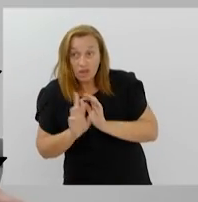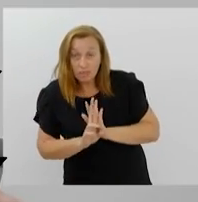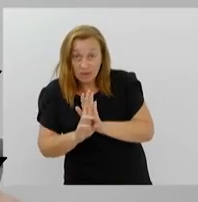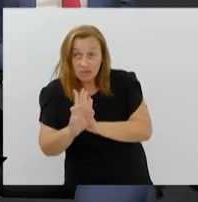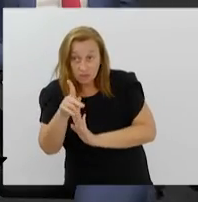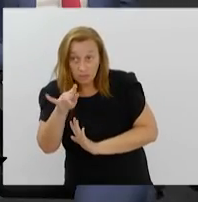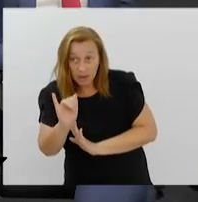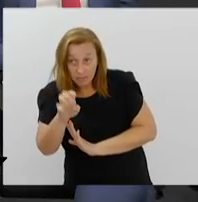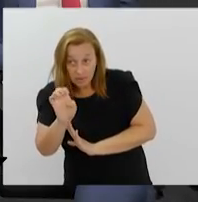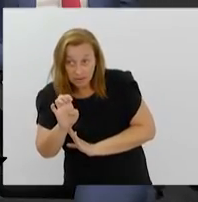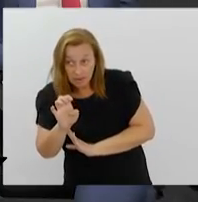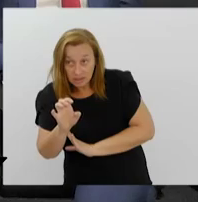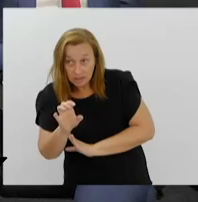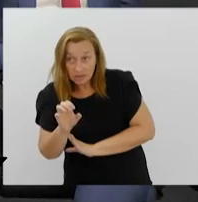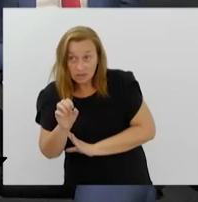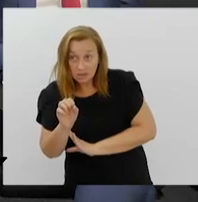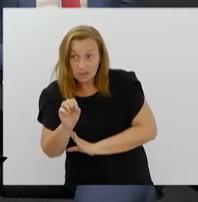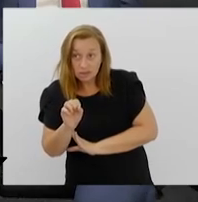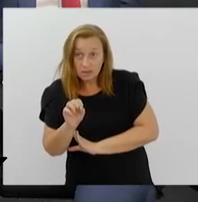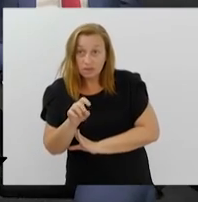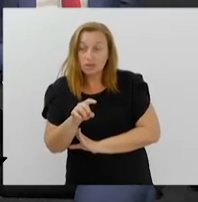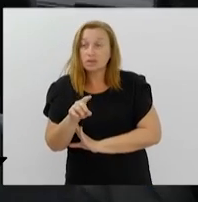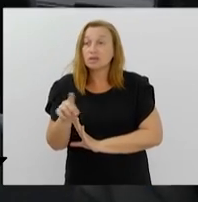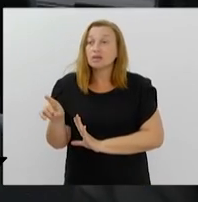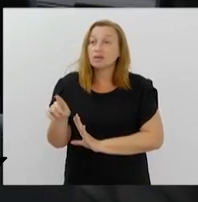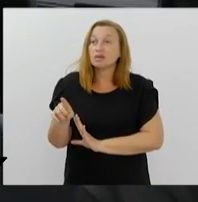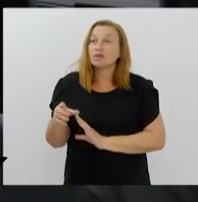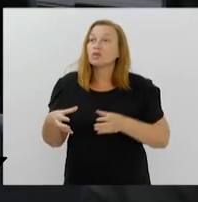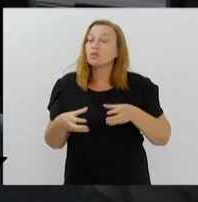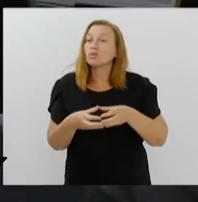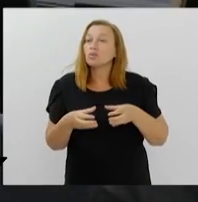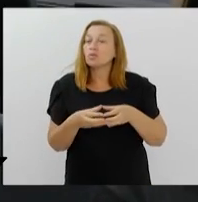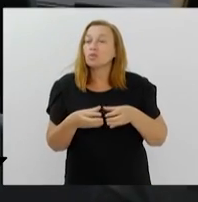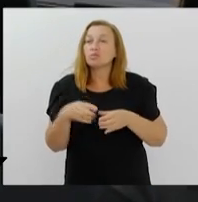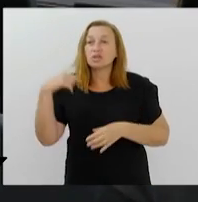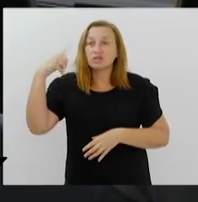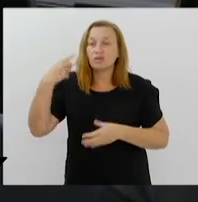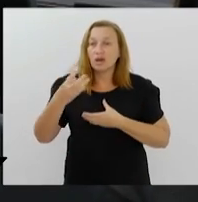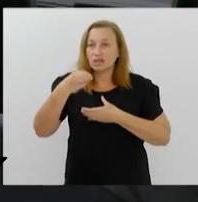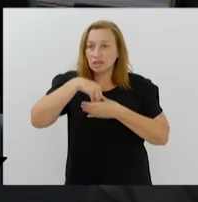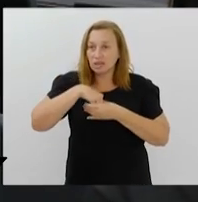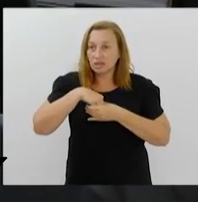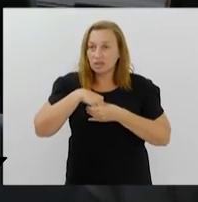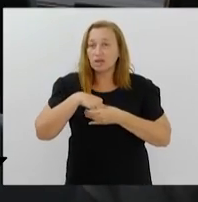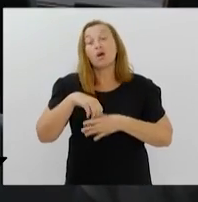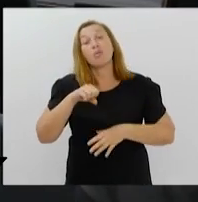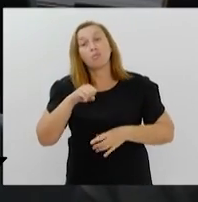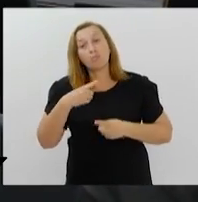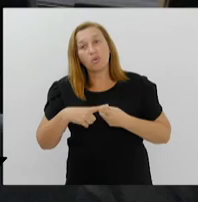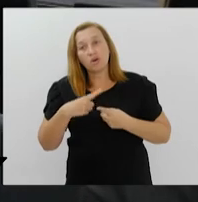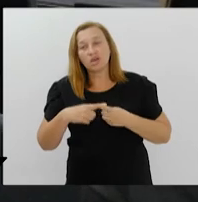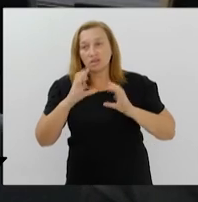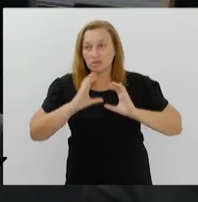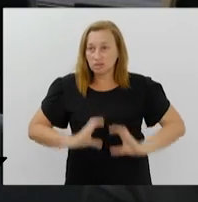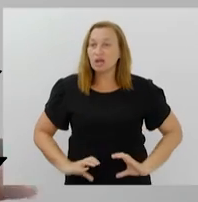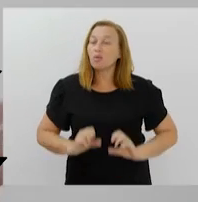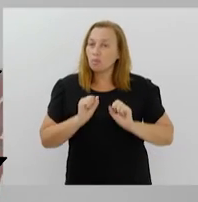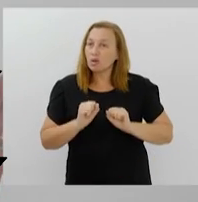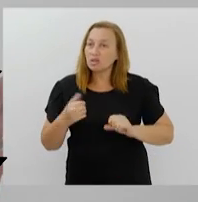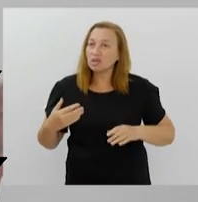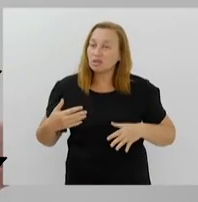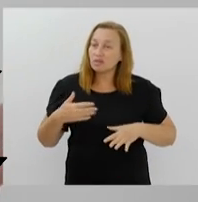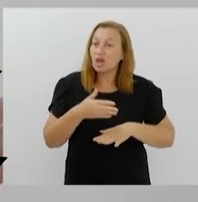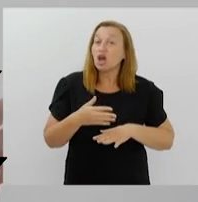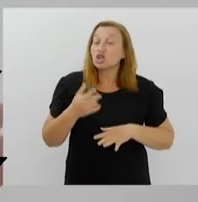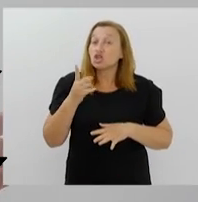pais eles eles eles fazem parte do corpo de advogados externos não porque audiência pública se viessem como cidadão também pode vir mas é só para